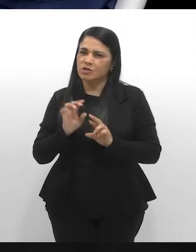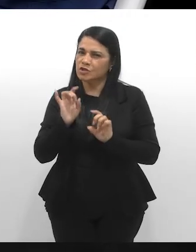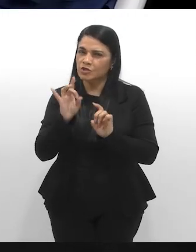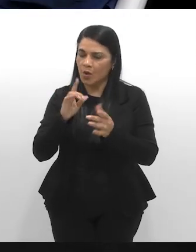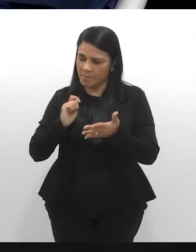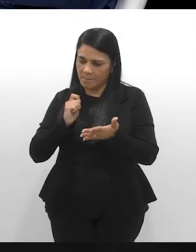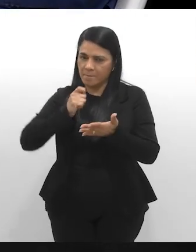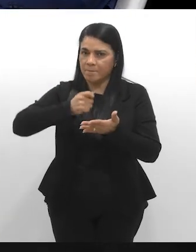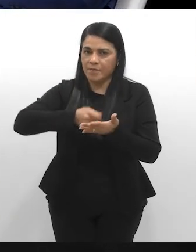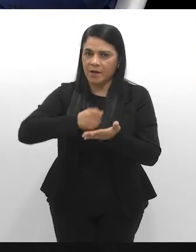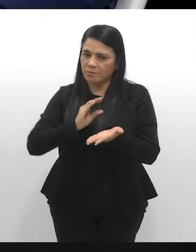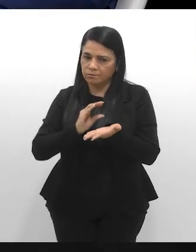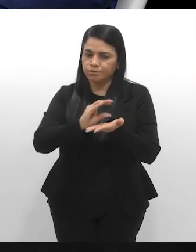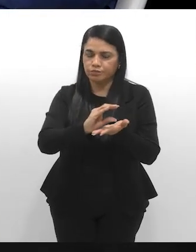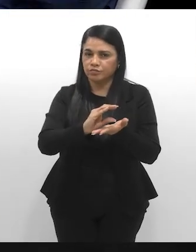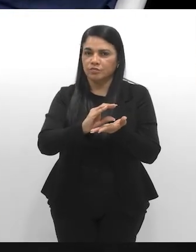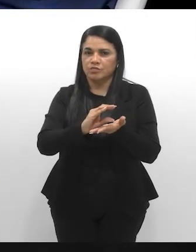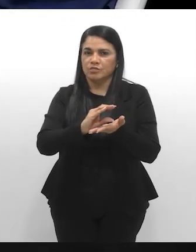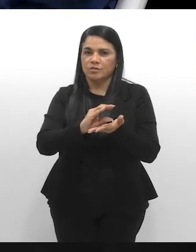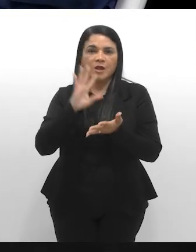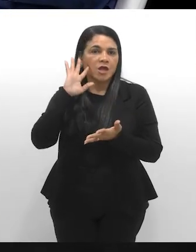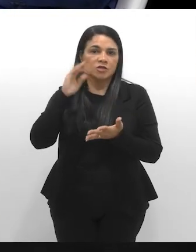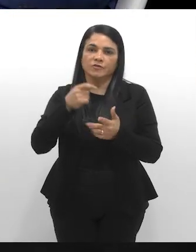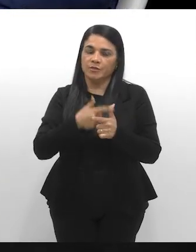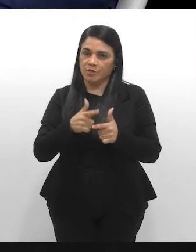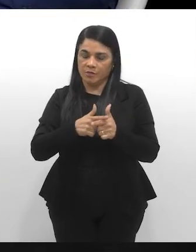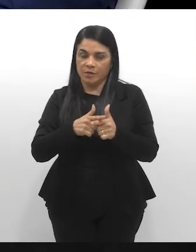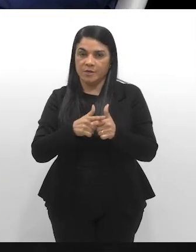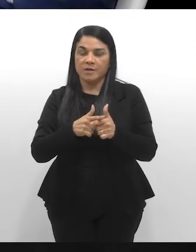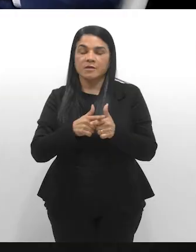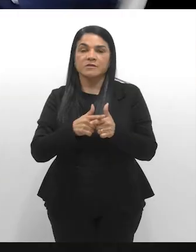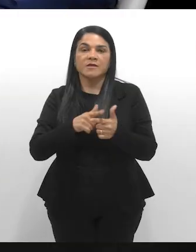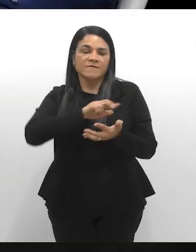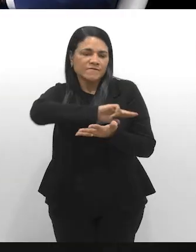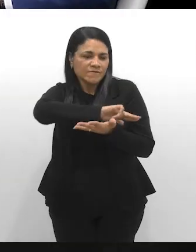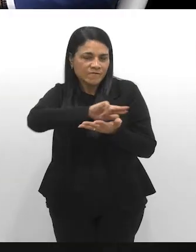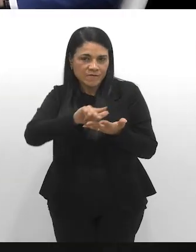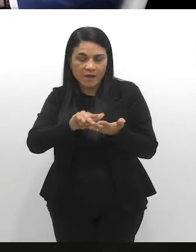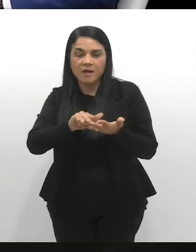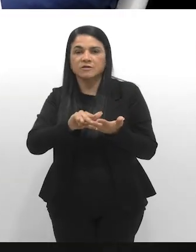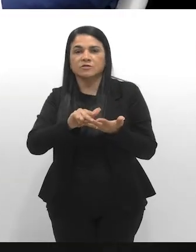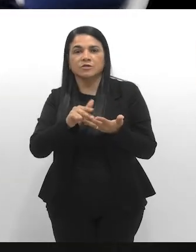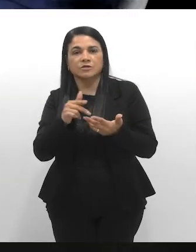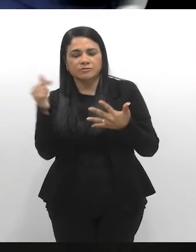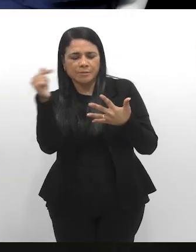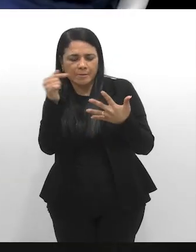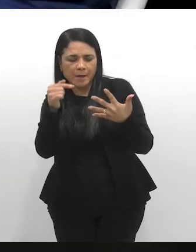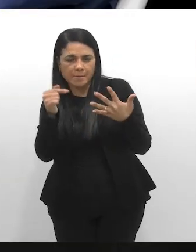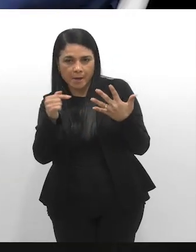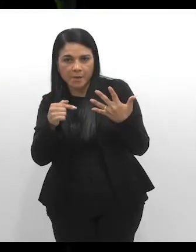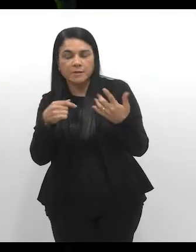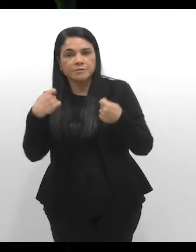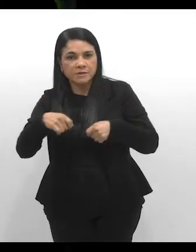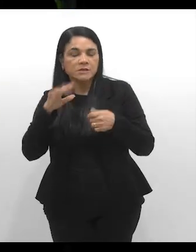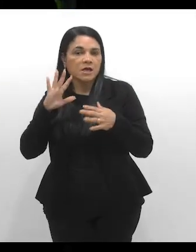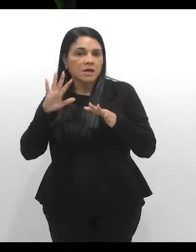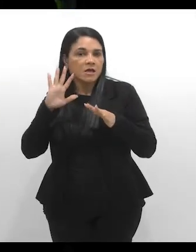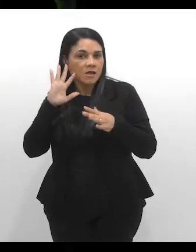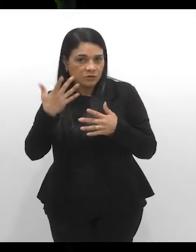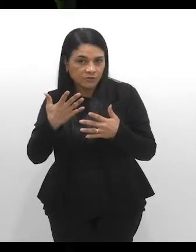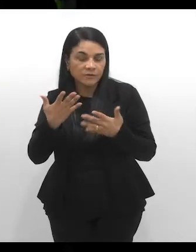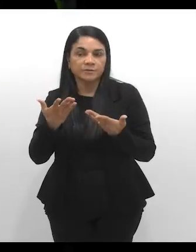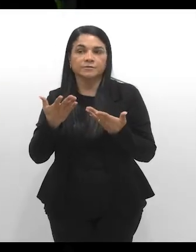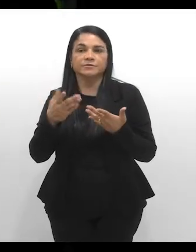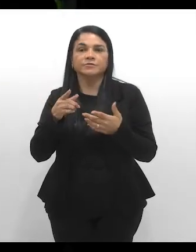de indenizar, de ir lá e pagar um valor para resolver o problema. Tem muitas implicações e queria lhe ouvir sobre isso. A